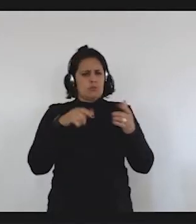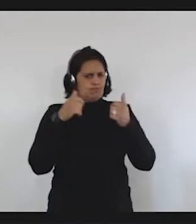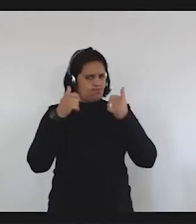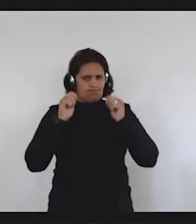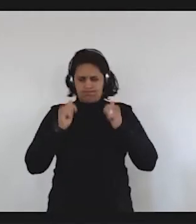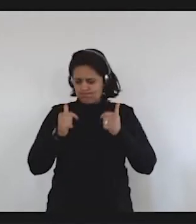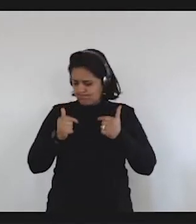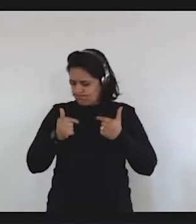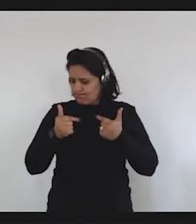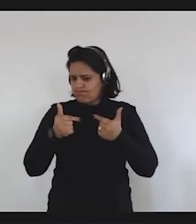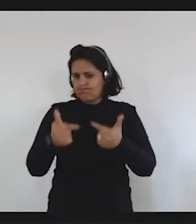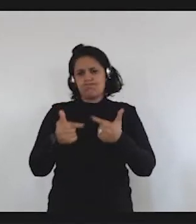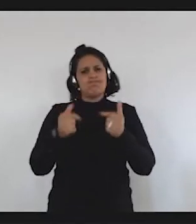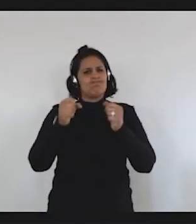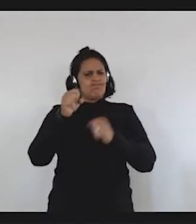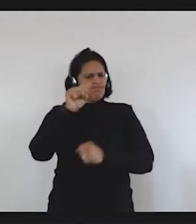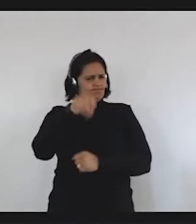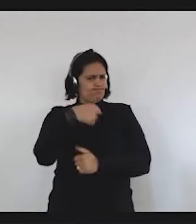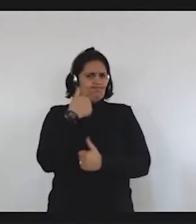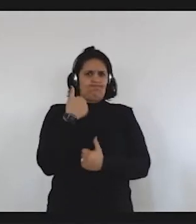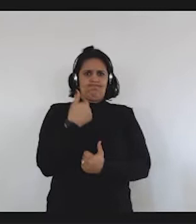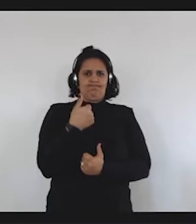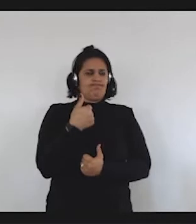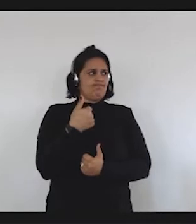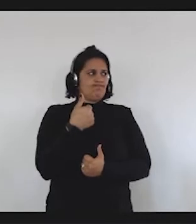Avançamos muito com